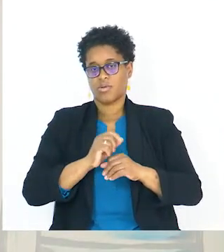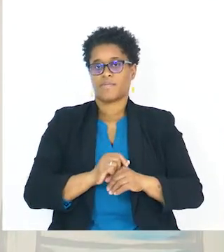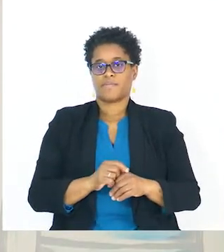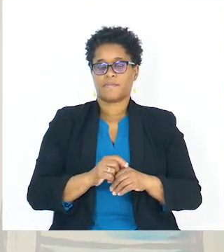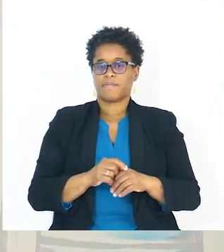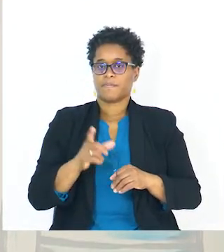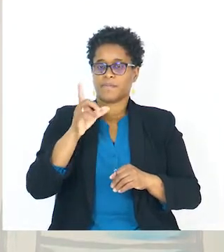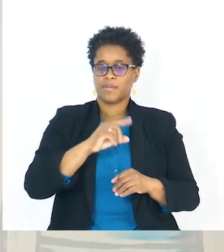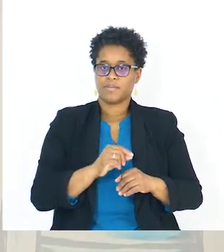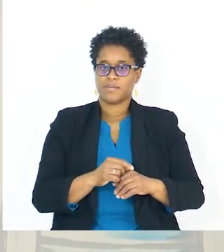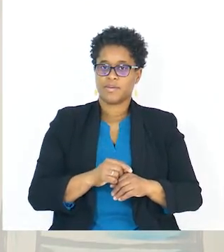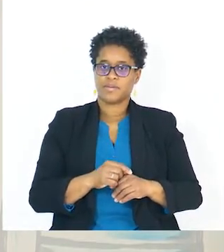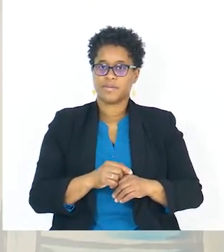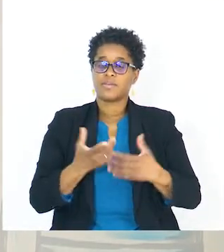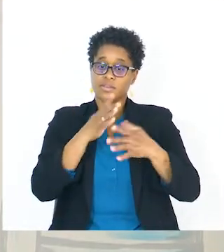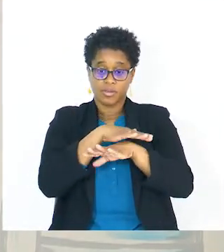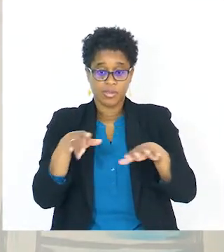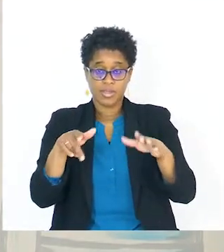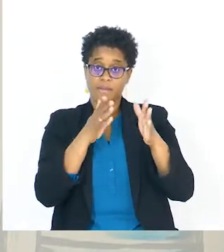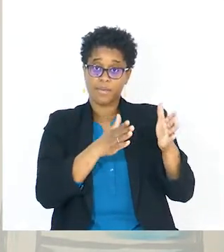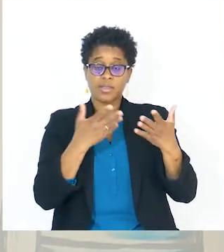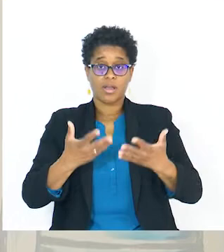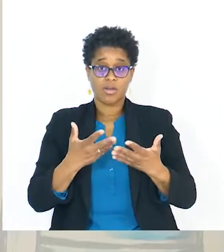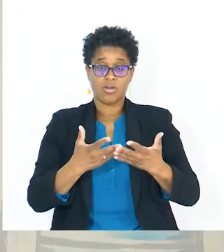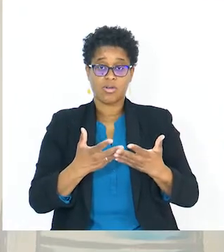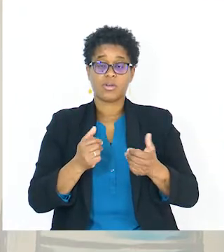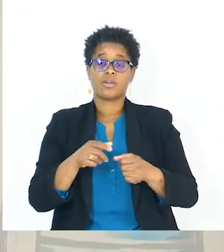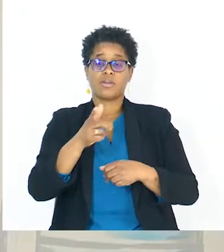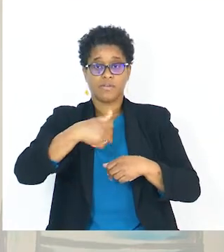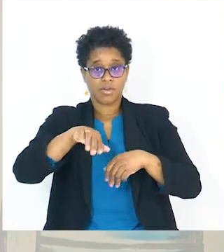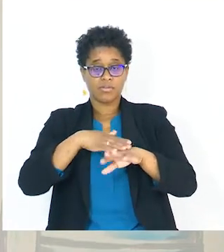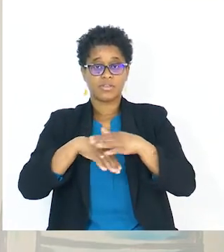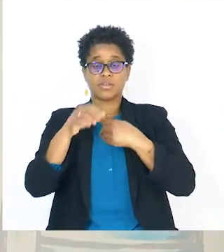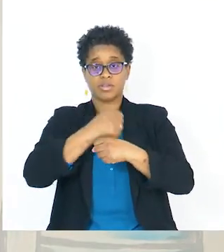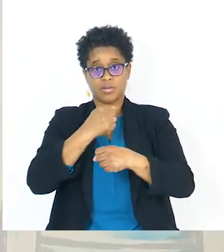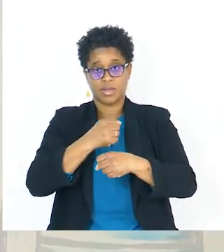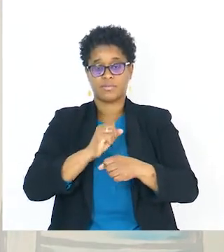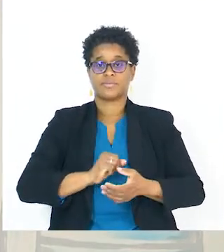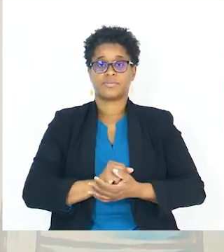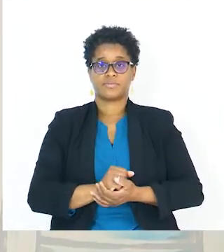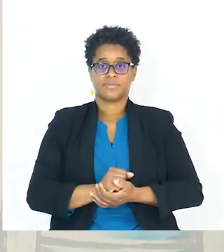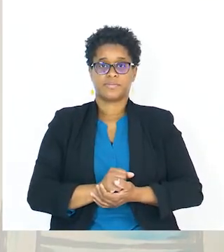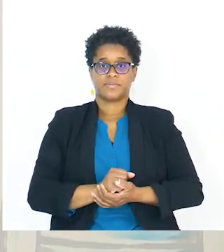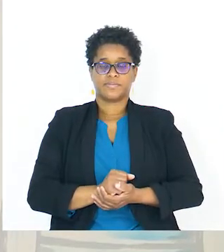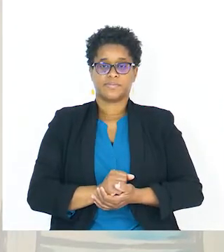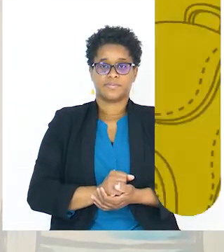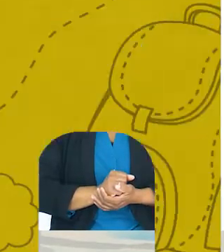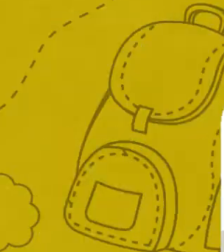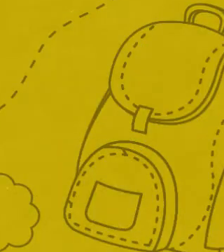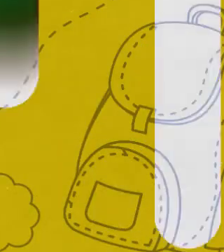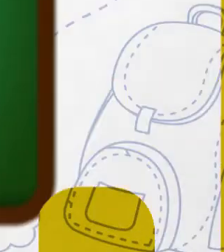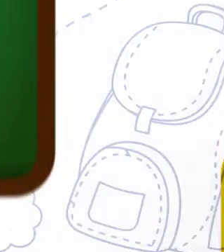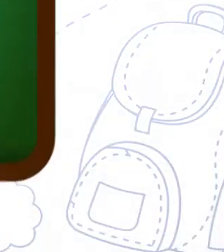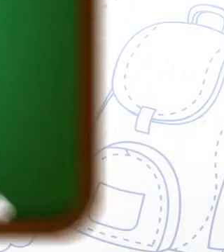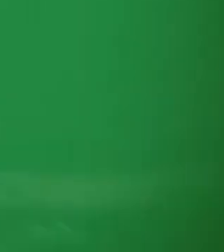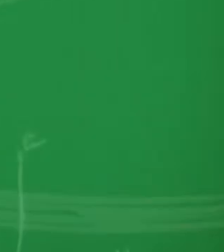pessoa. Bem, nós terminamos esta parte e agora vamos exercitar.